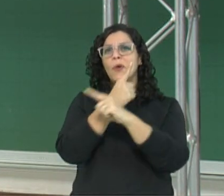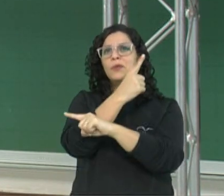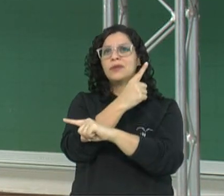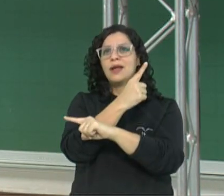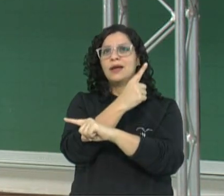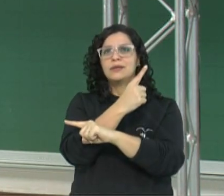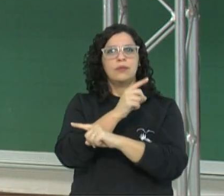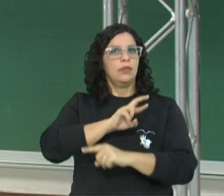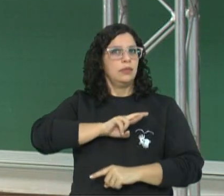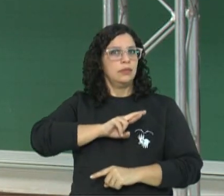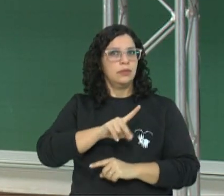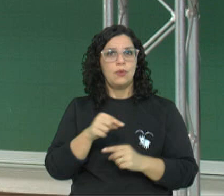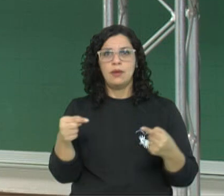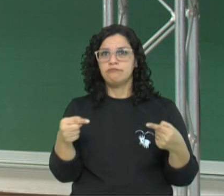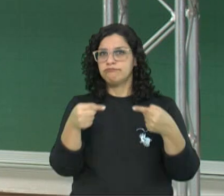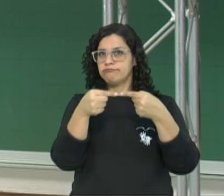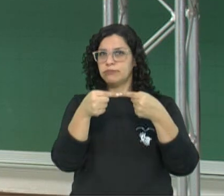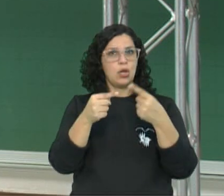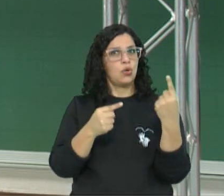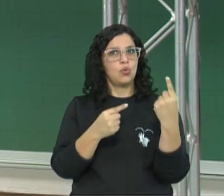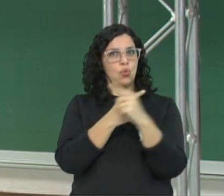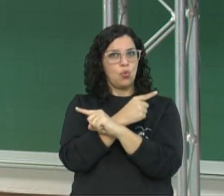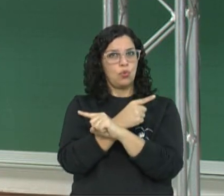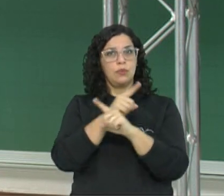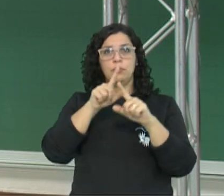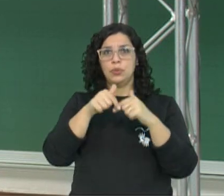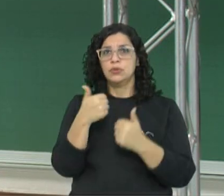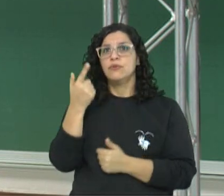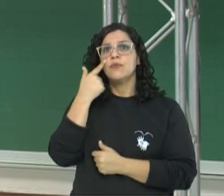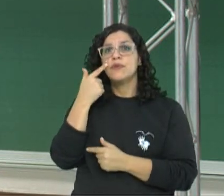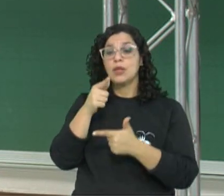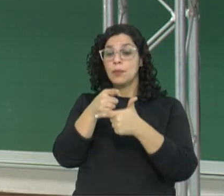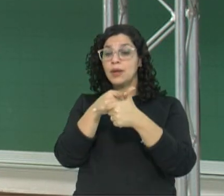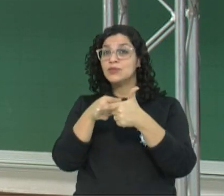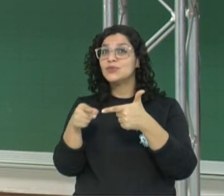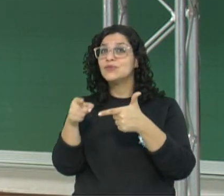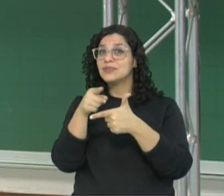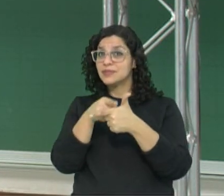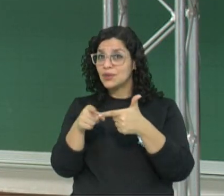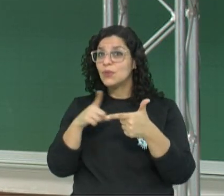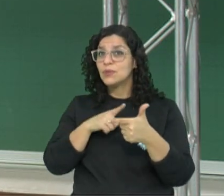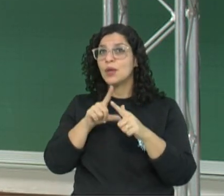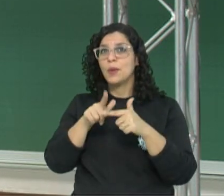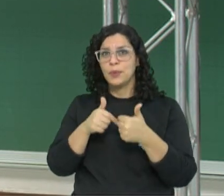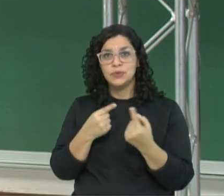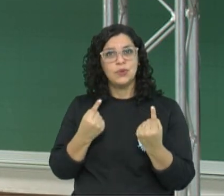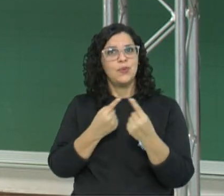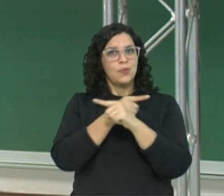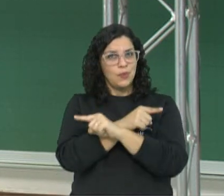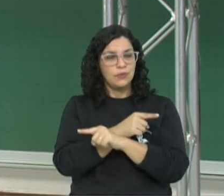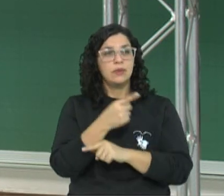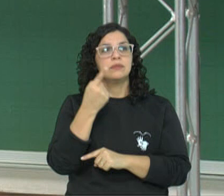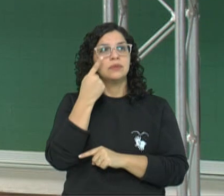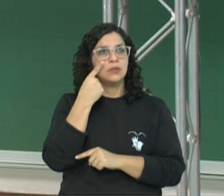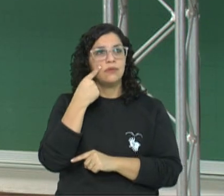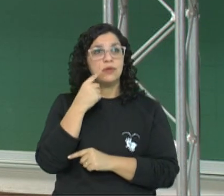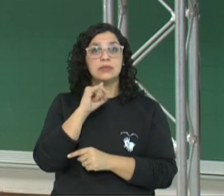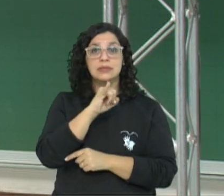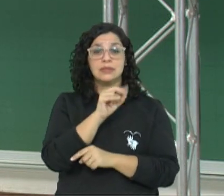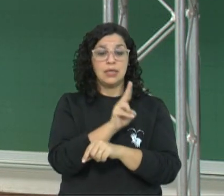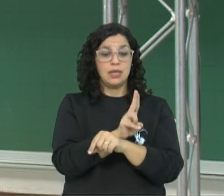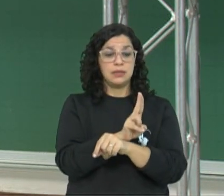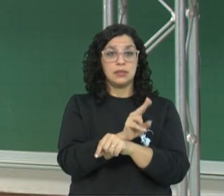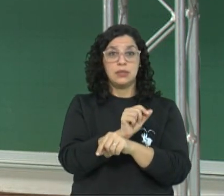é inversamente proporcional. Por quê? Porque existe uma divisão aqui, certo? Ou seja, se